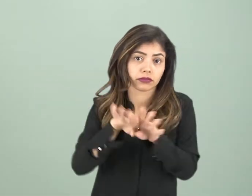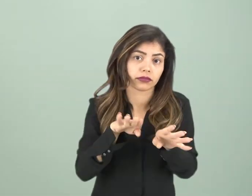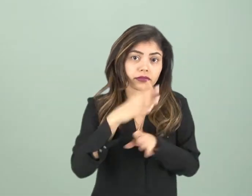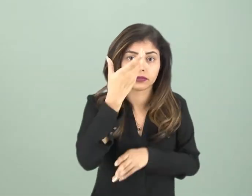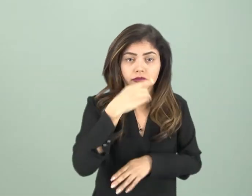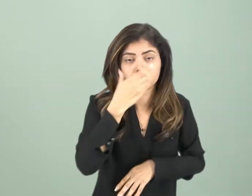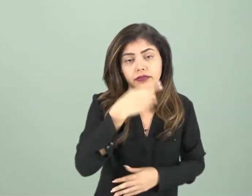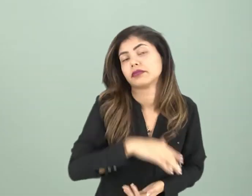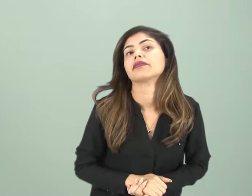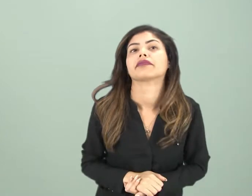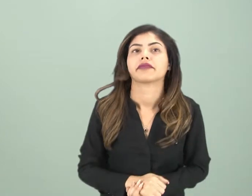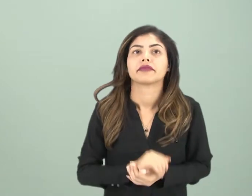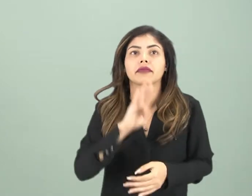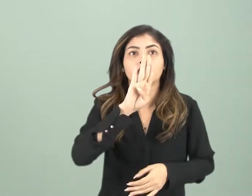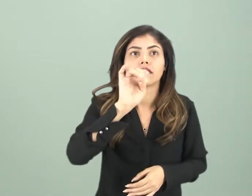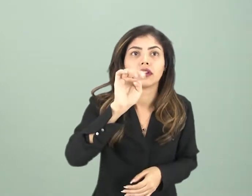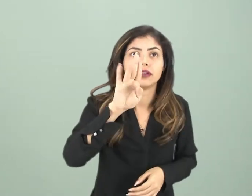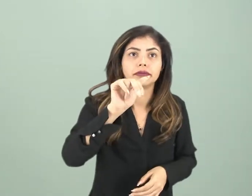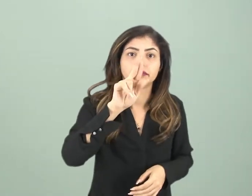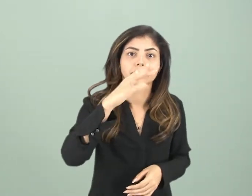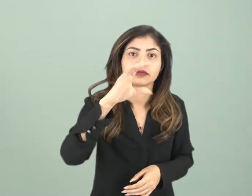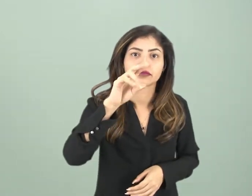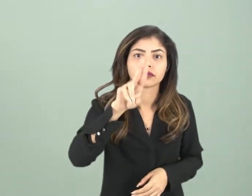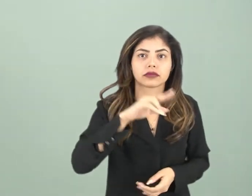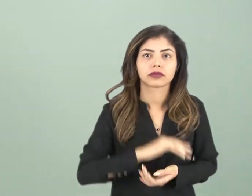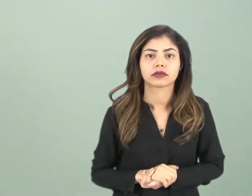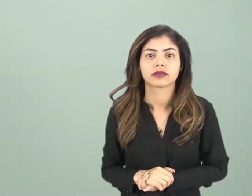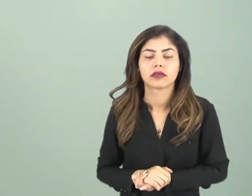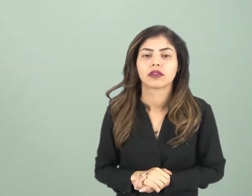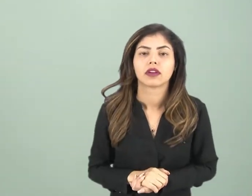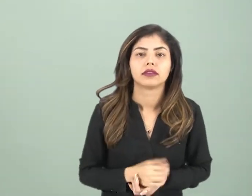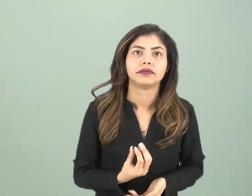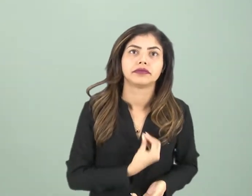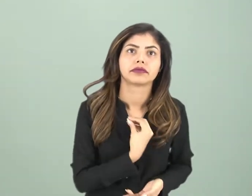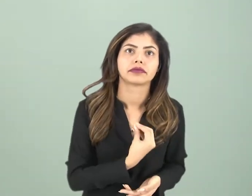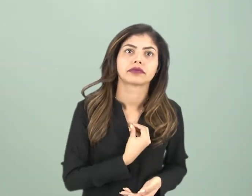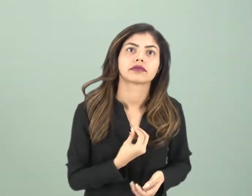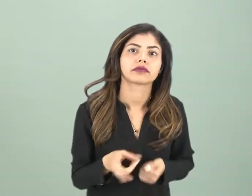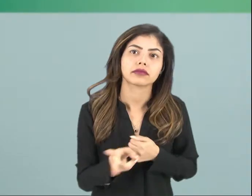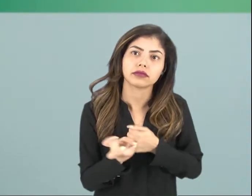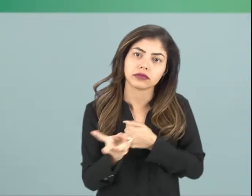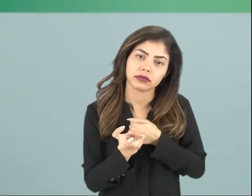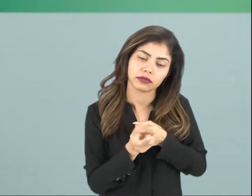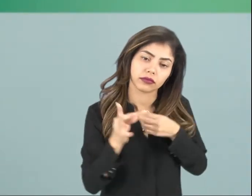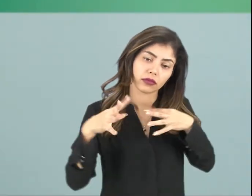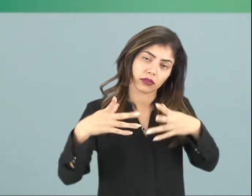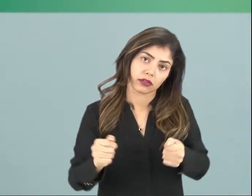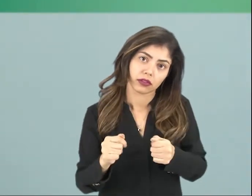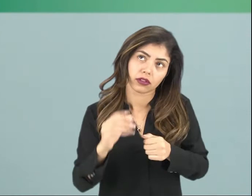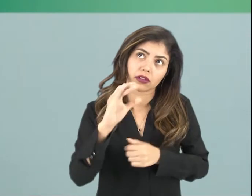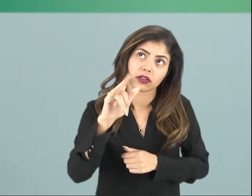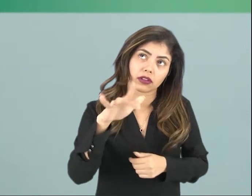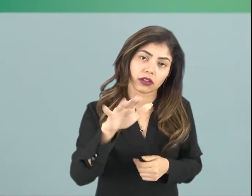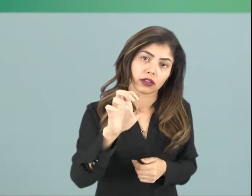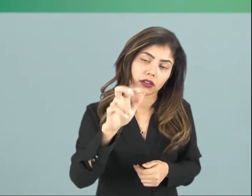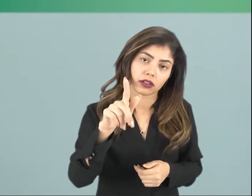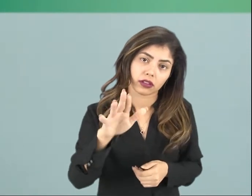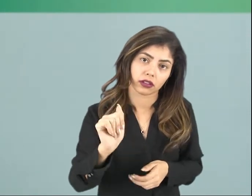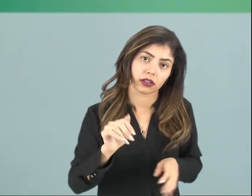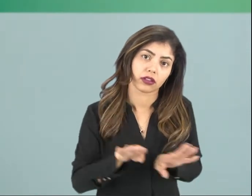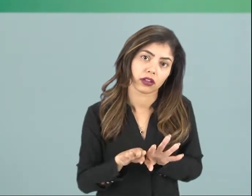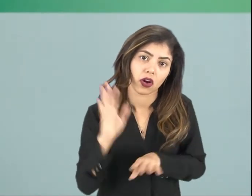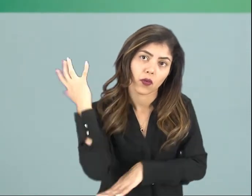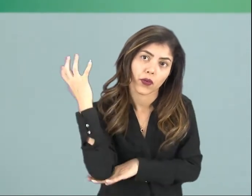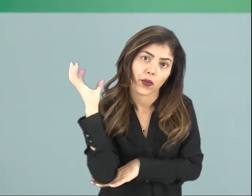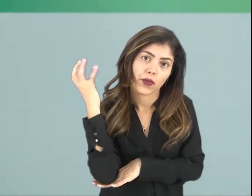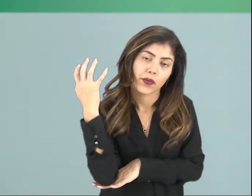frutos silvestres. E aí os babaçoeiros, que são esses povos da floresta, que vivem do extrativismo, ele coleta o babaçu, né, uma palmeira, e